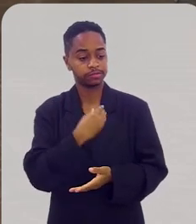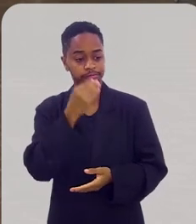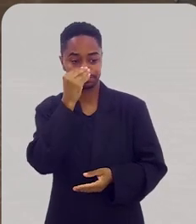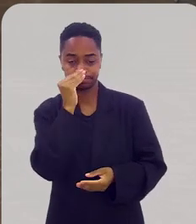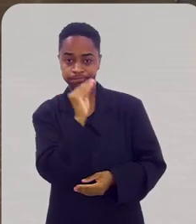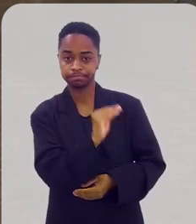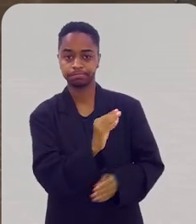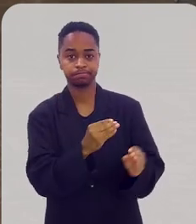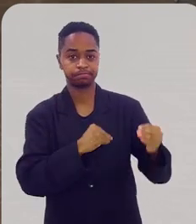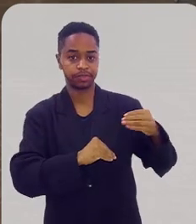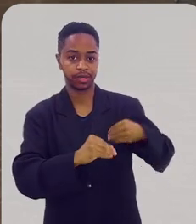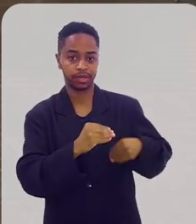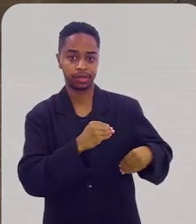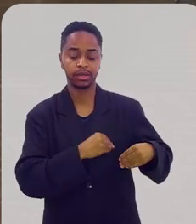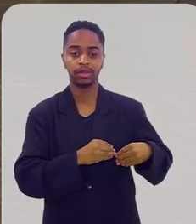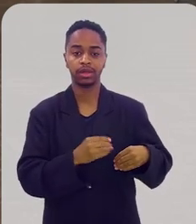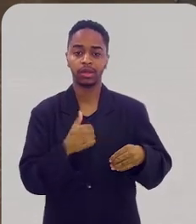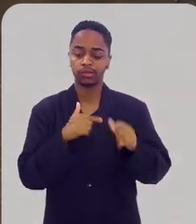Meu trabalho é